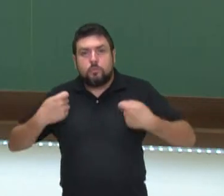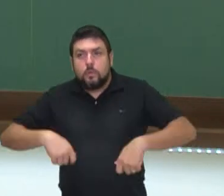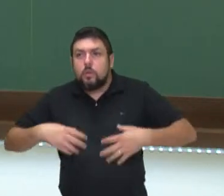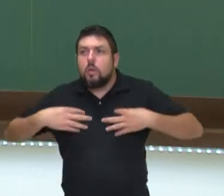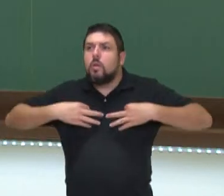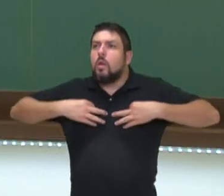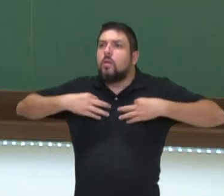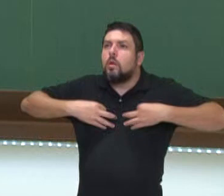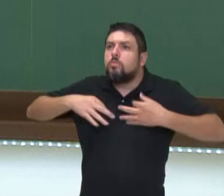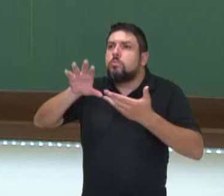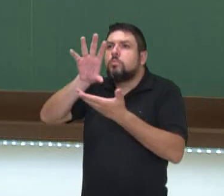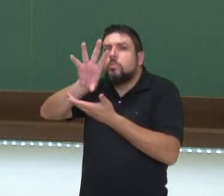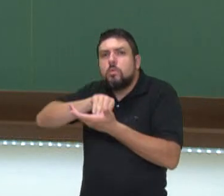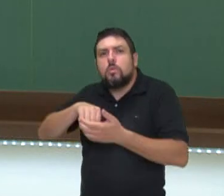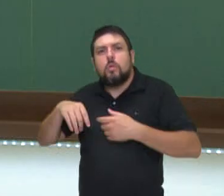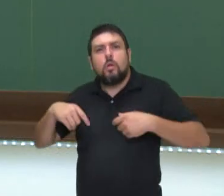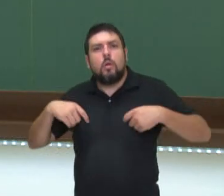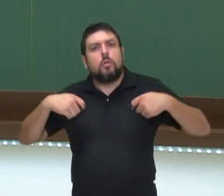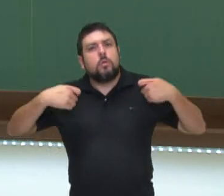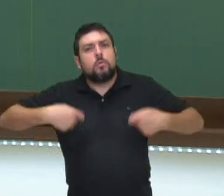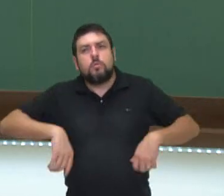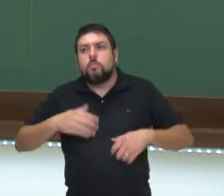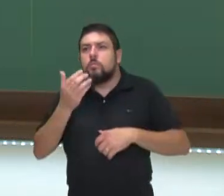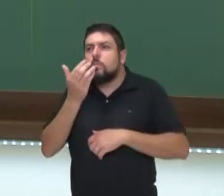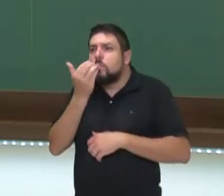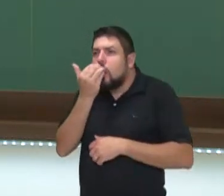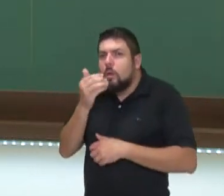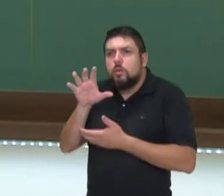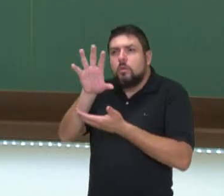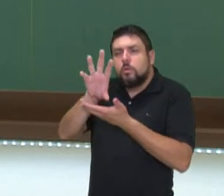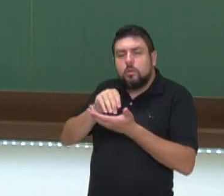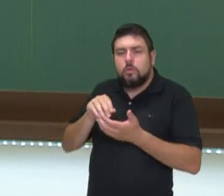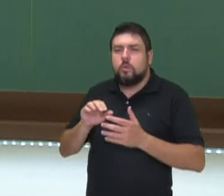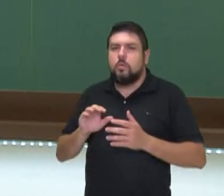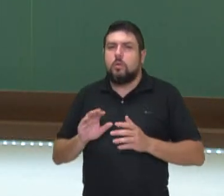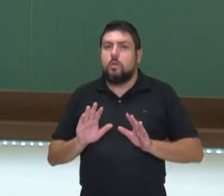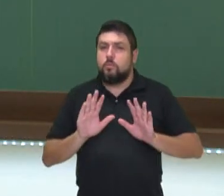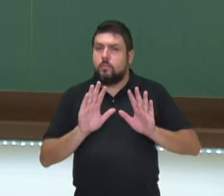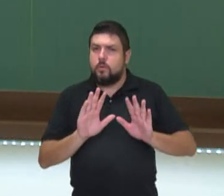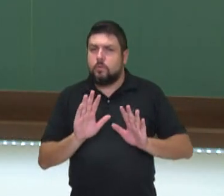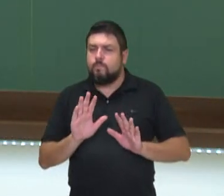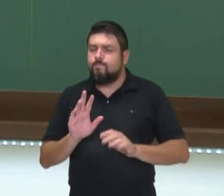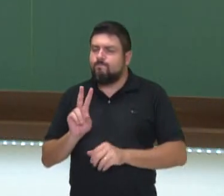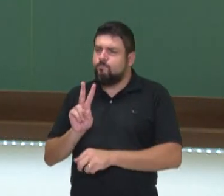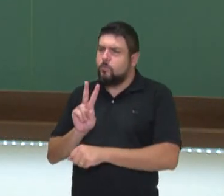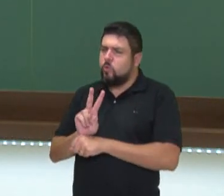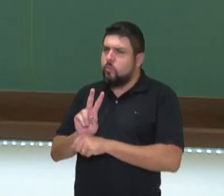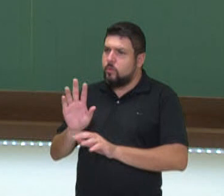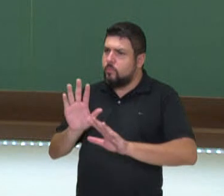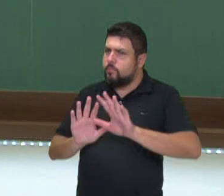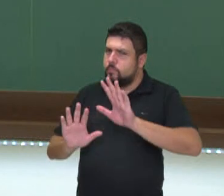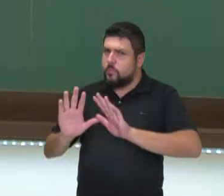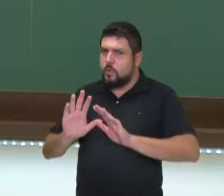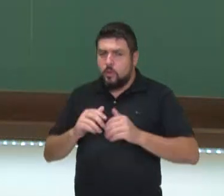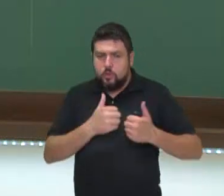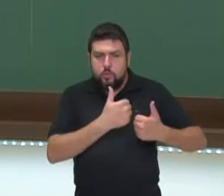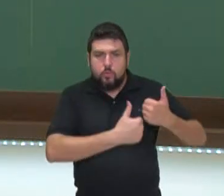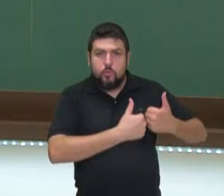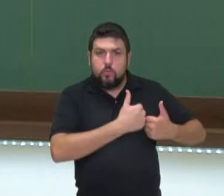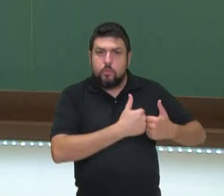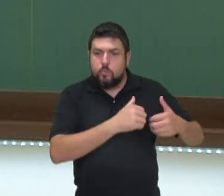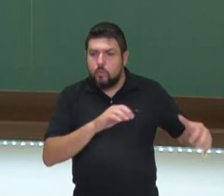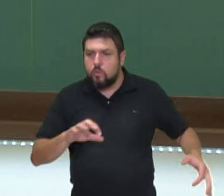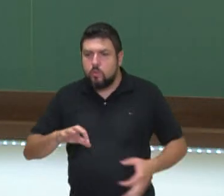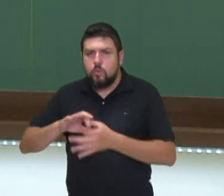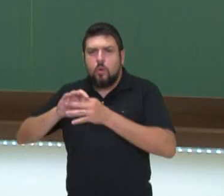tem que comer, né? Que é bom. Então, a gente tem que ter muito cuidado nessa relação entre a mídia e o futebol. Mas também tem